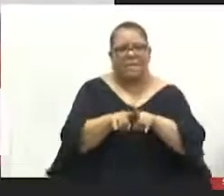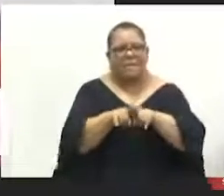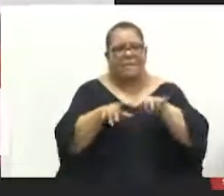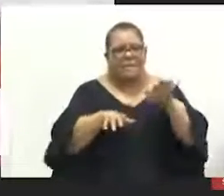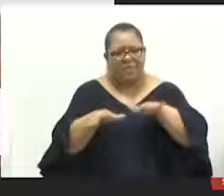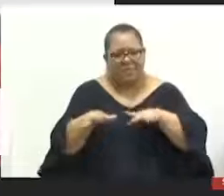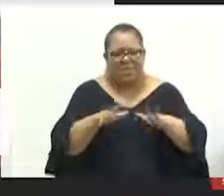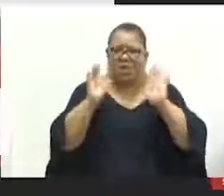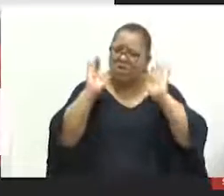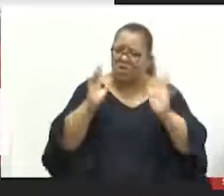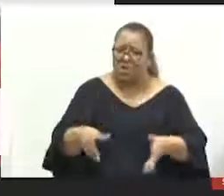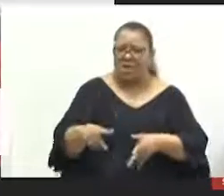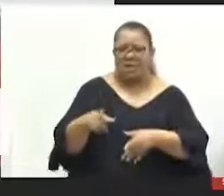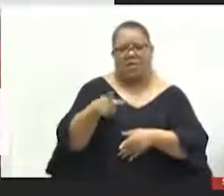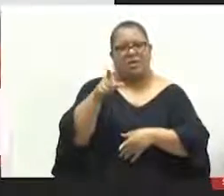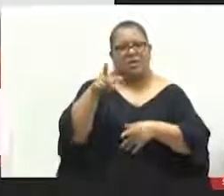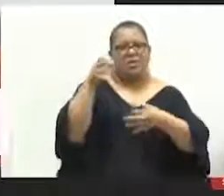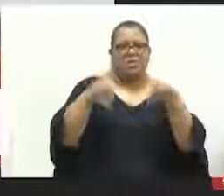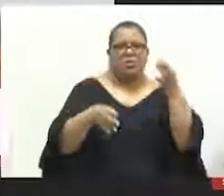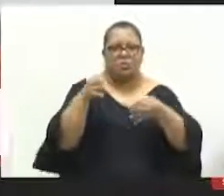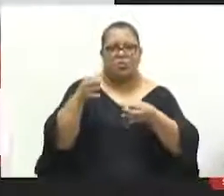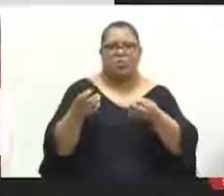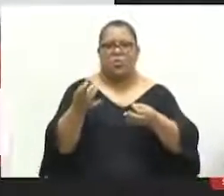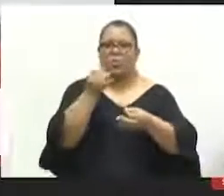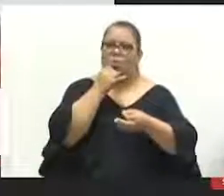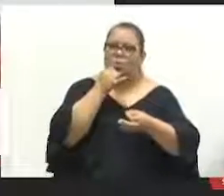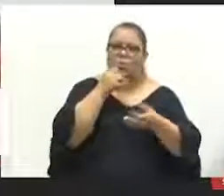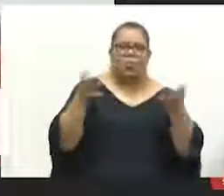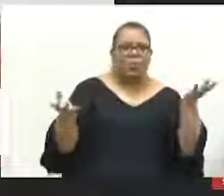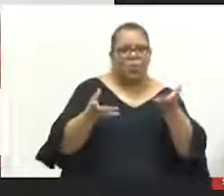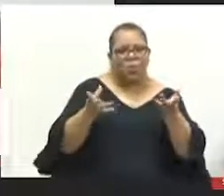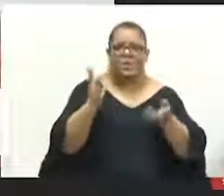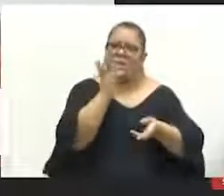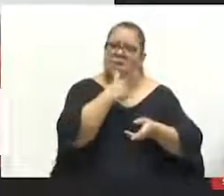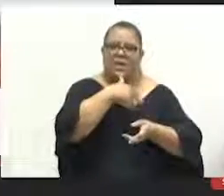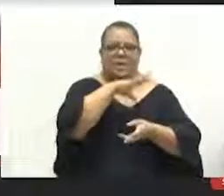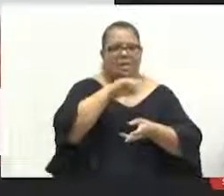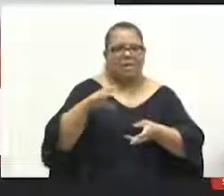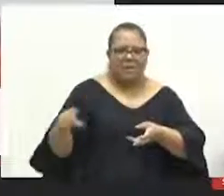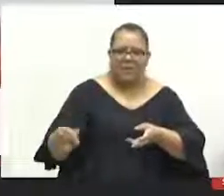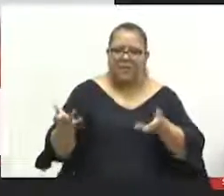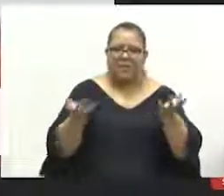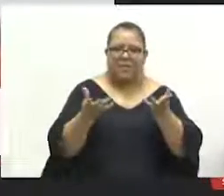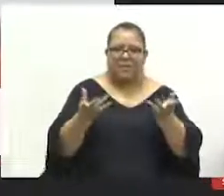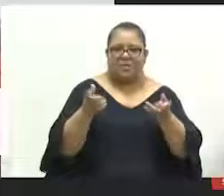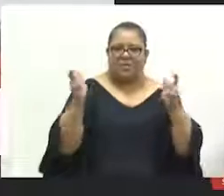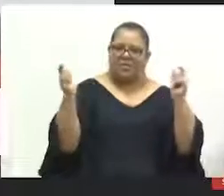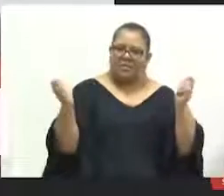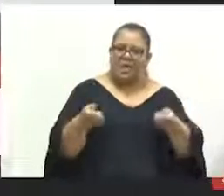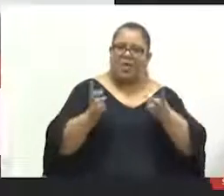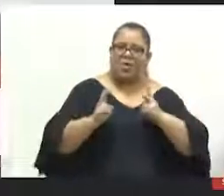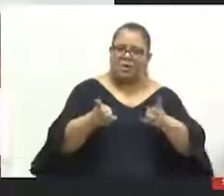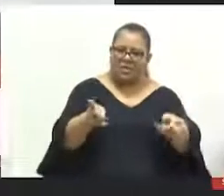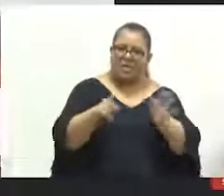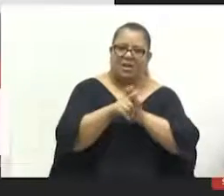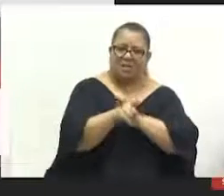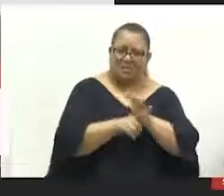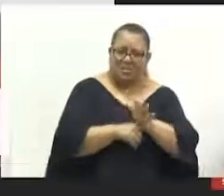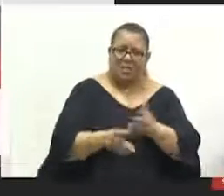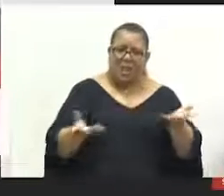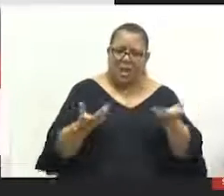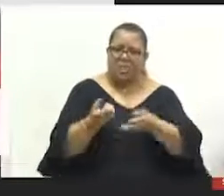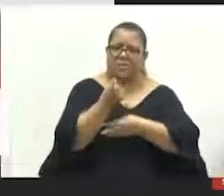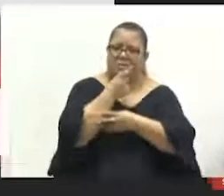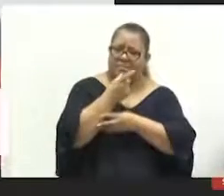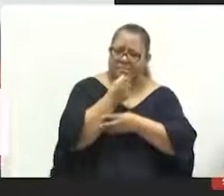tudo que a gente já passou, não justifica para mim, de jeito nenhum, ter essa demora toda para dar continuidade de exame de paciente em tratamento